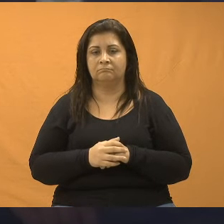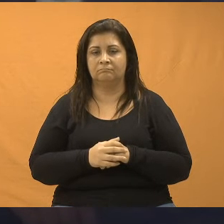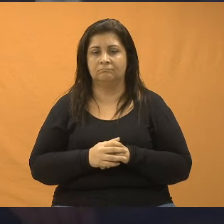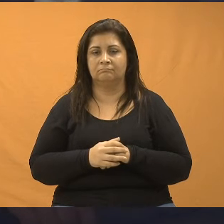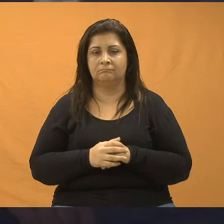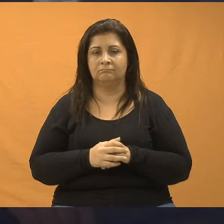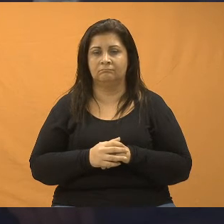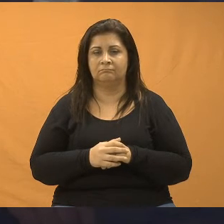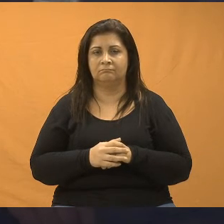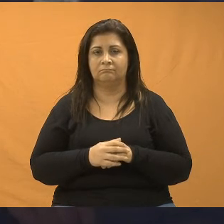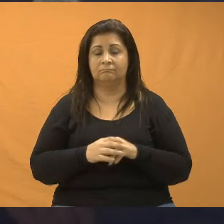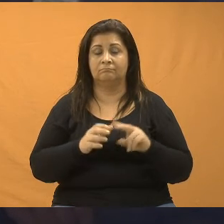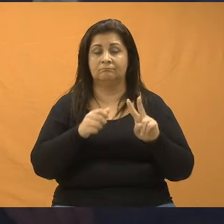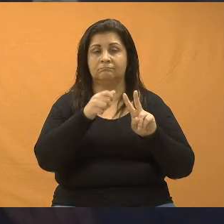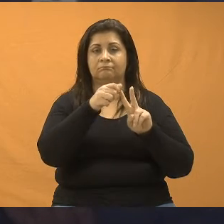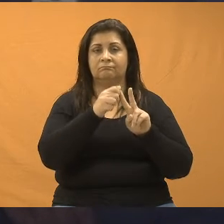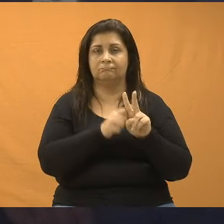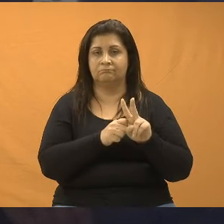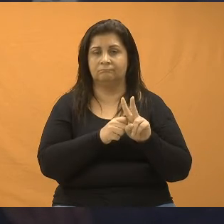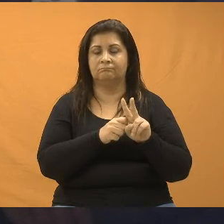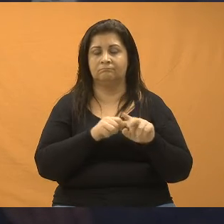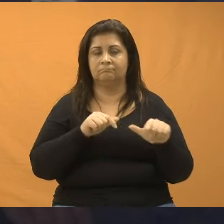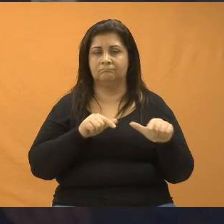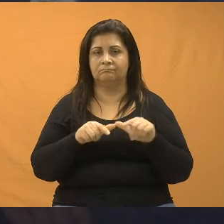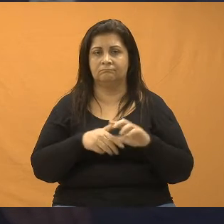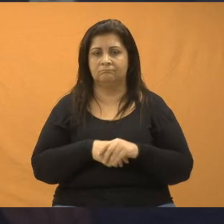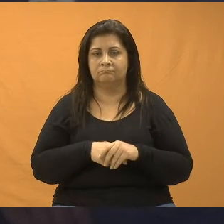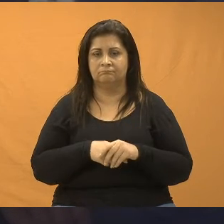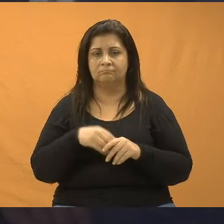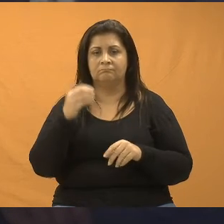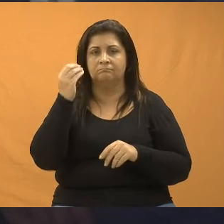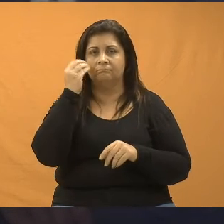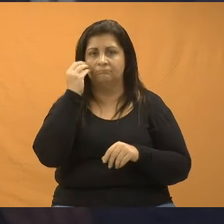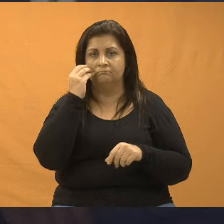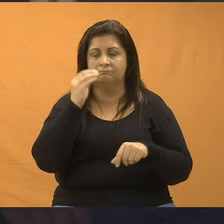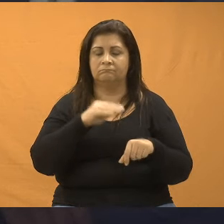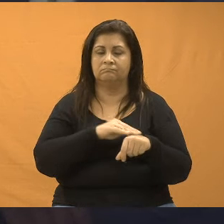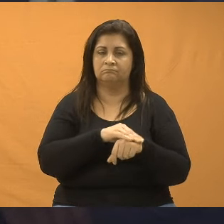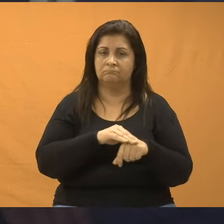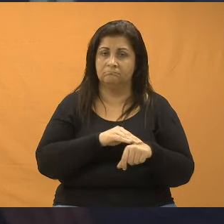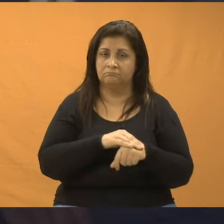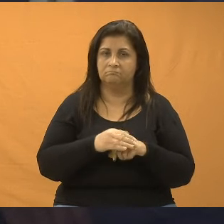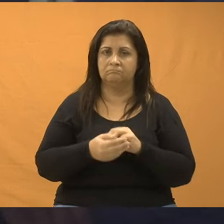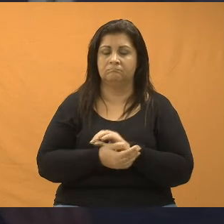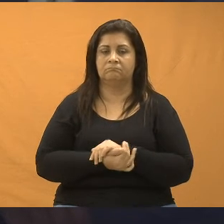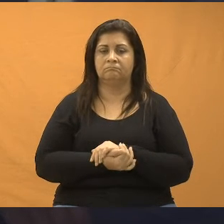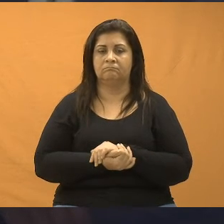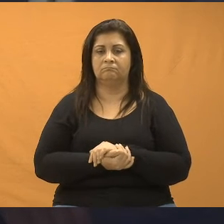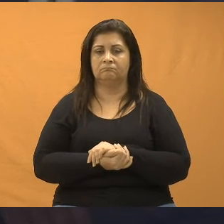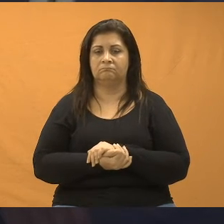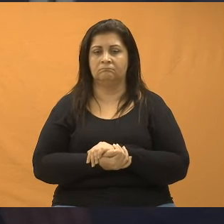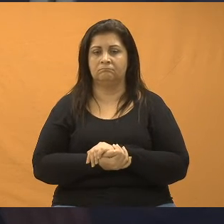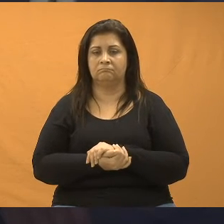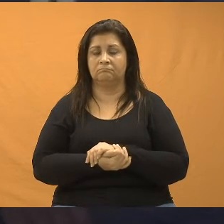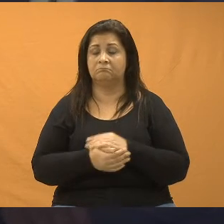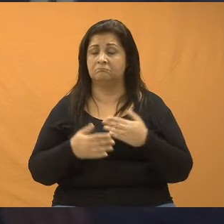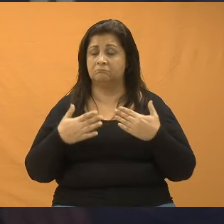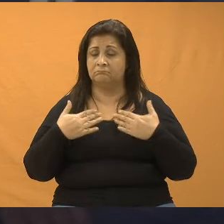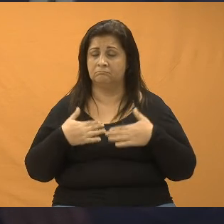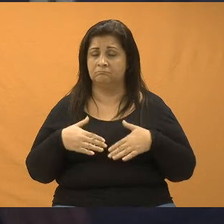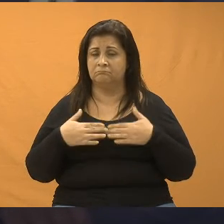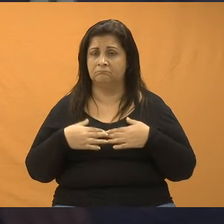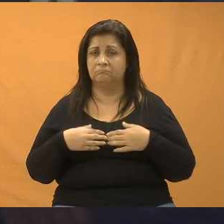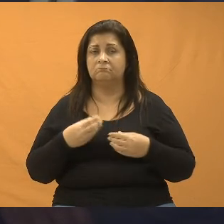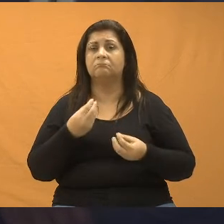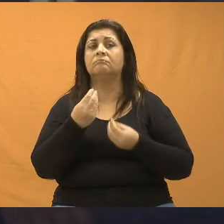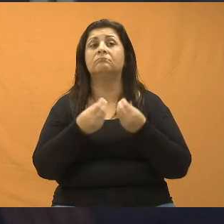mais de 2 meses de trabalho. Tentei negociar, conversar na boa com eles, tranquilo, para ver de